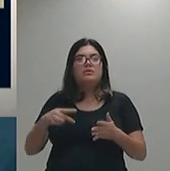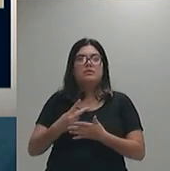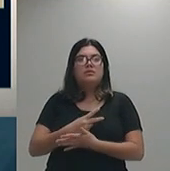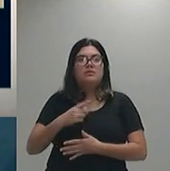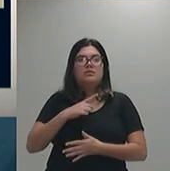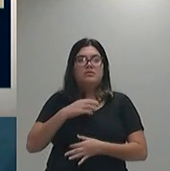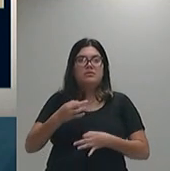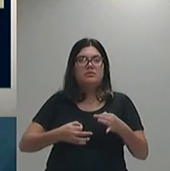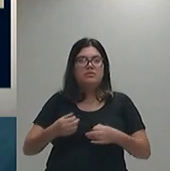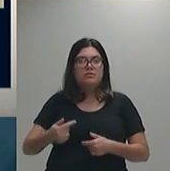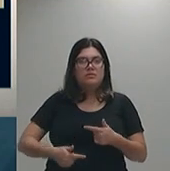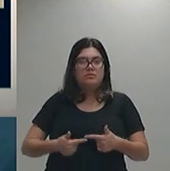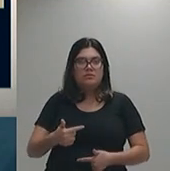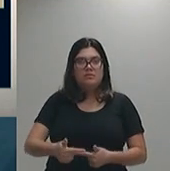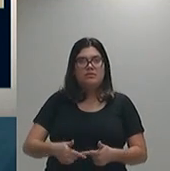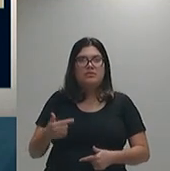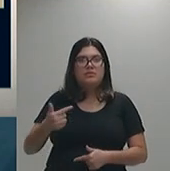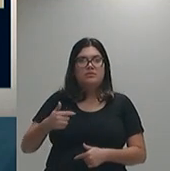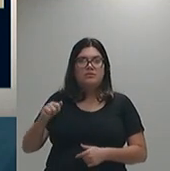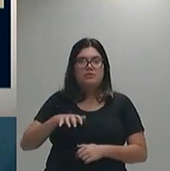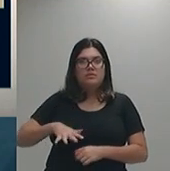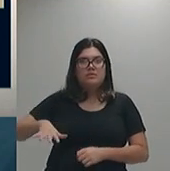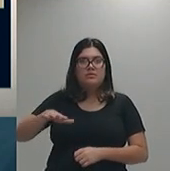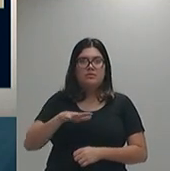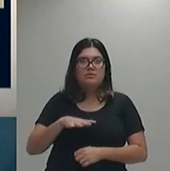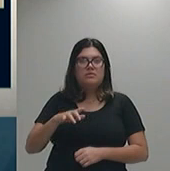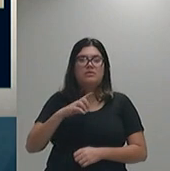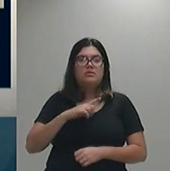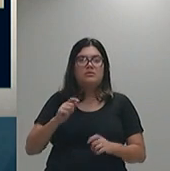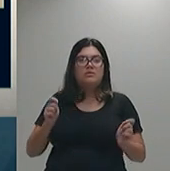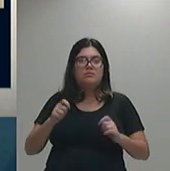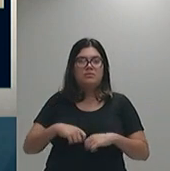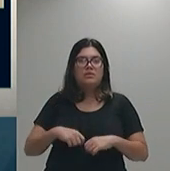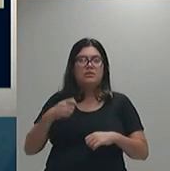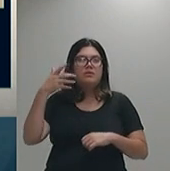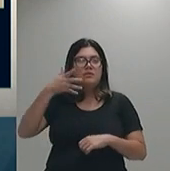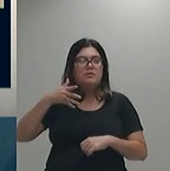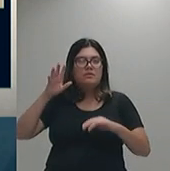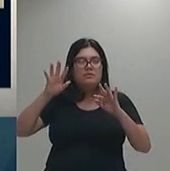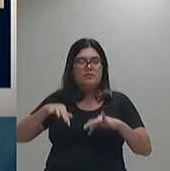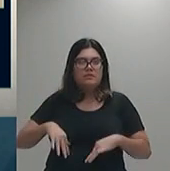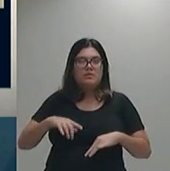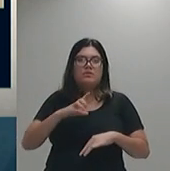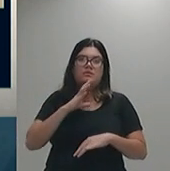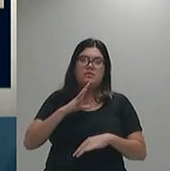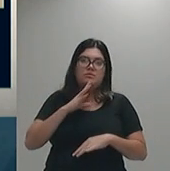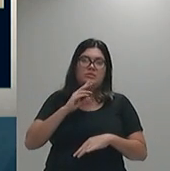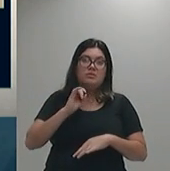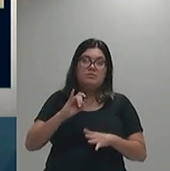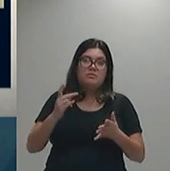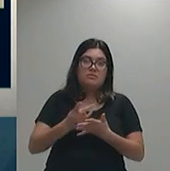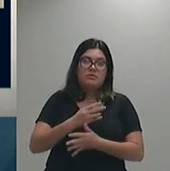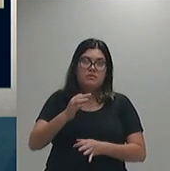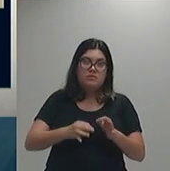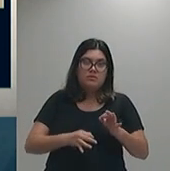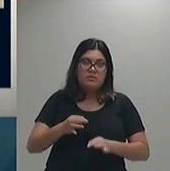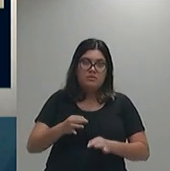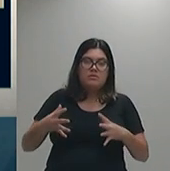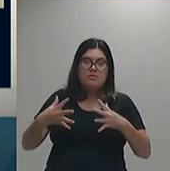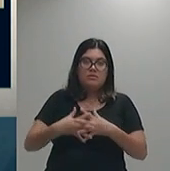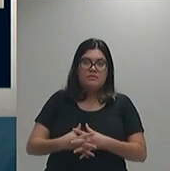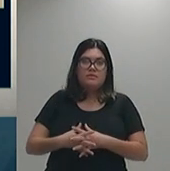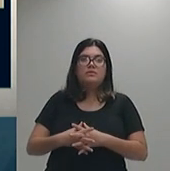do colegiado da 2ª sessão a quem compete dar a Palavra Final sobre o conhecimento e sendo o caso julgamento do conflito de competência